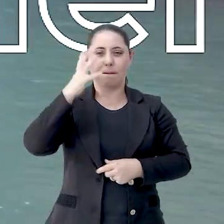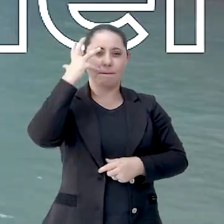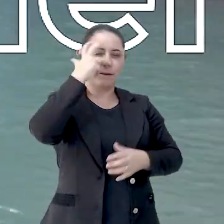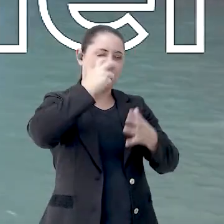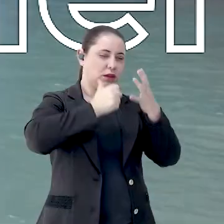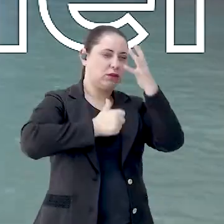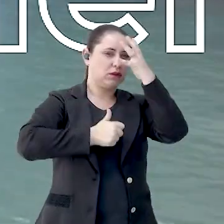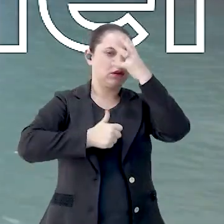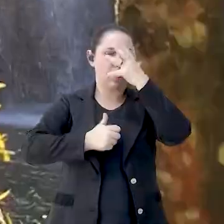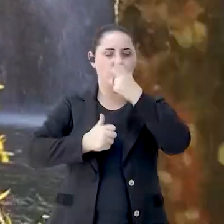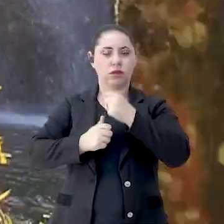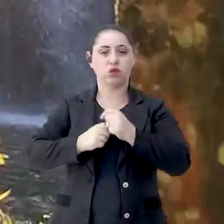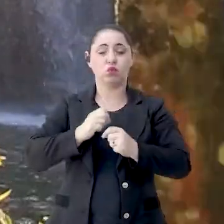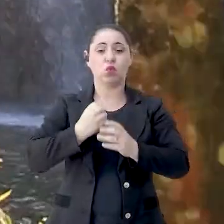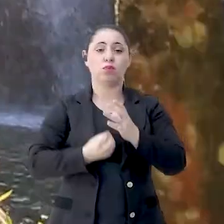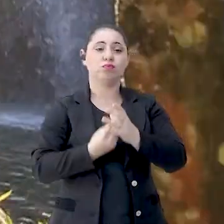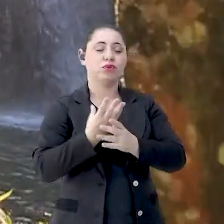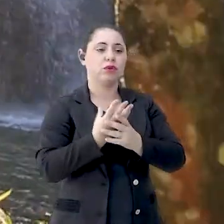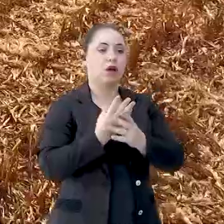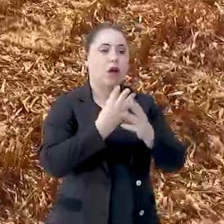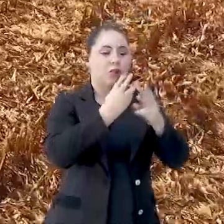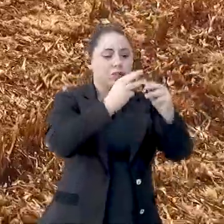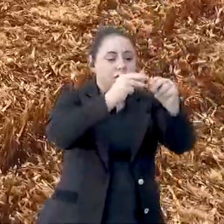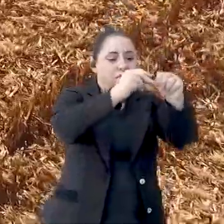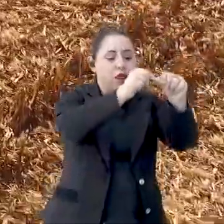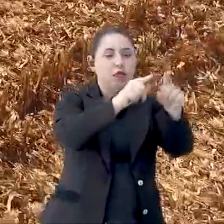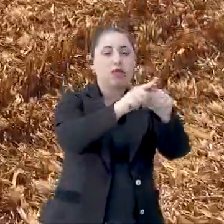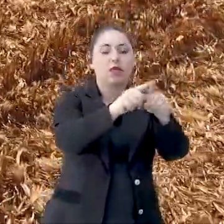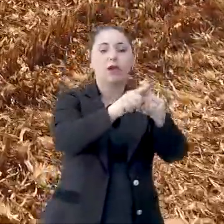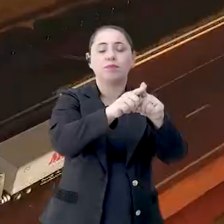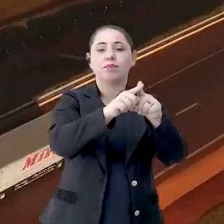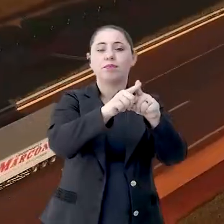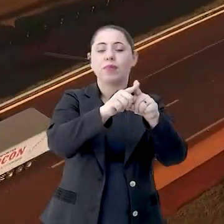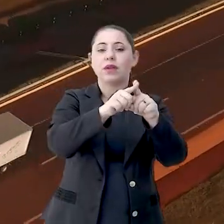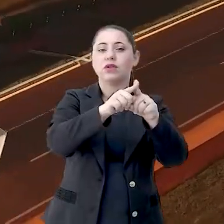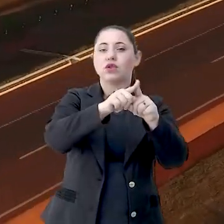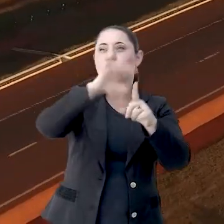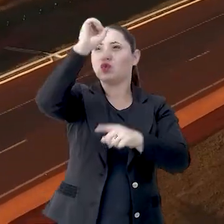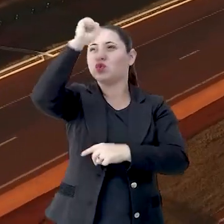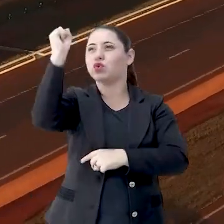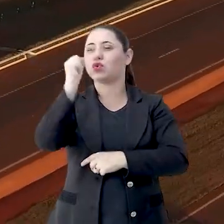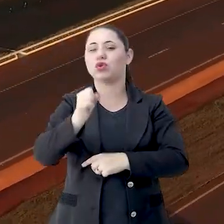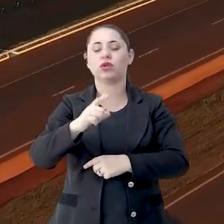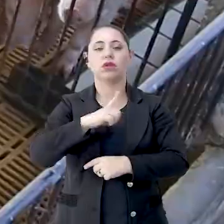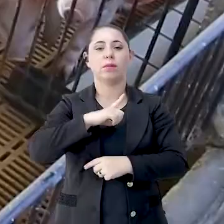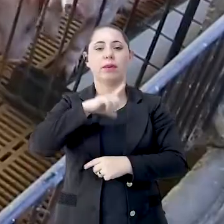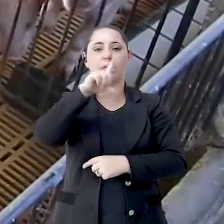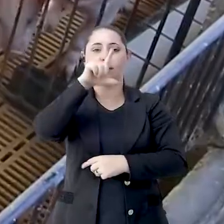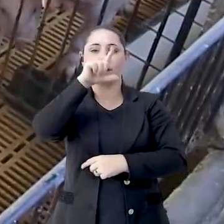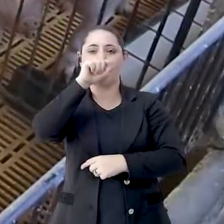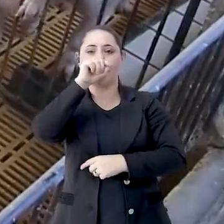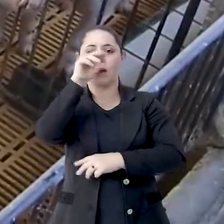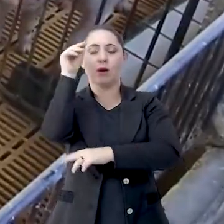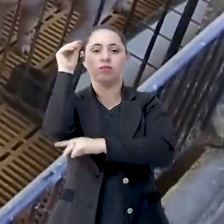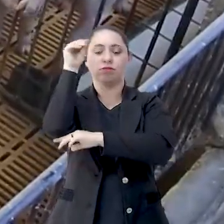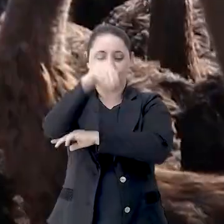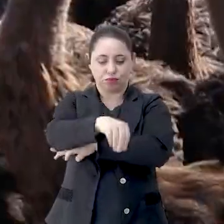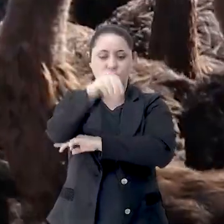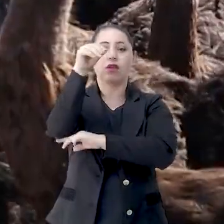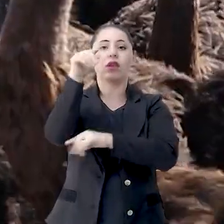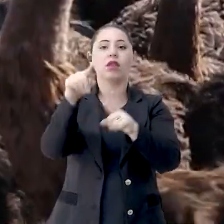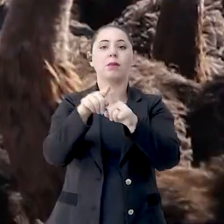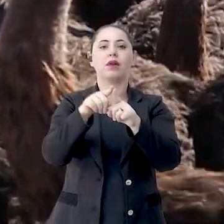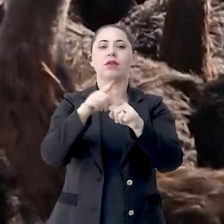São Gabriel do Oeste tem belezas naturais, produção de grãos e frigoríficos. É o maior produtor de suínos